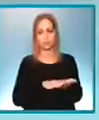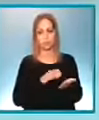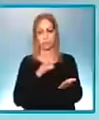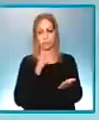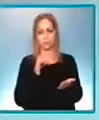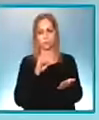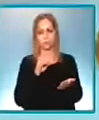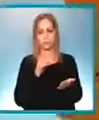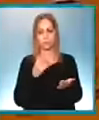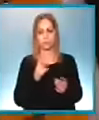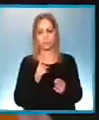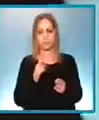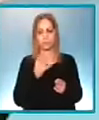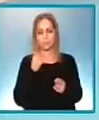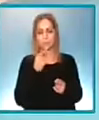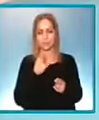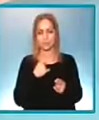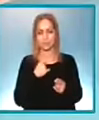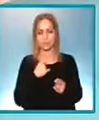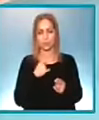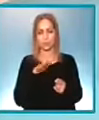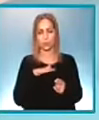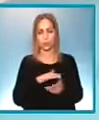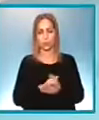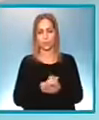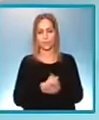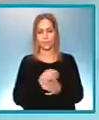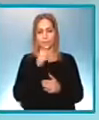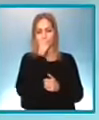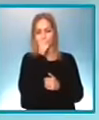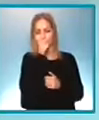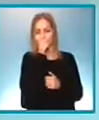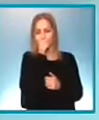vê. Mas já nos diz onde é que, já nos diz onde é que toca. Já nos diz.